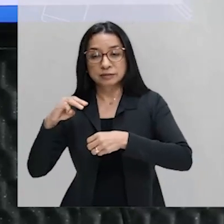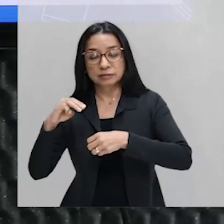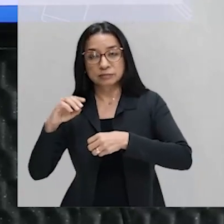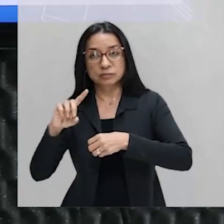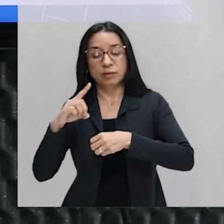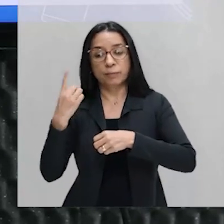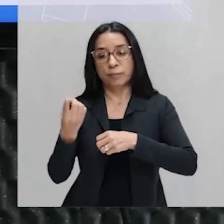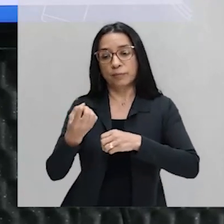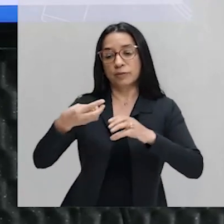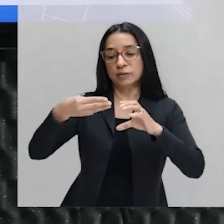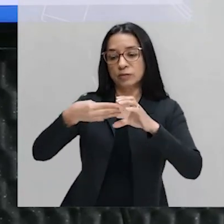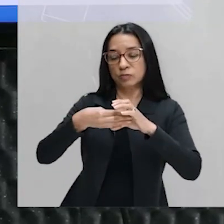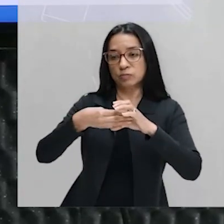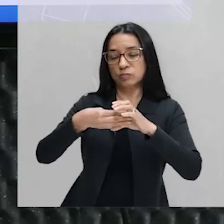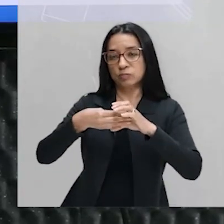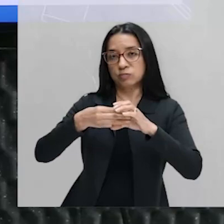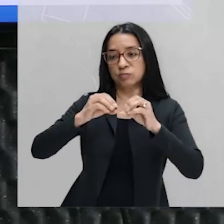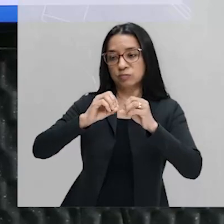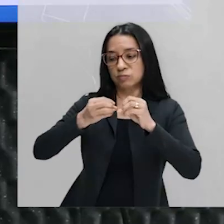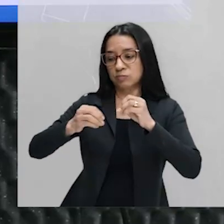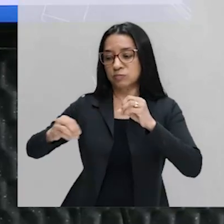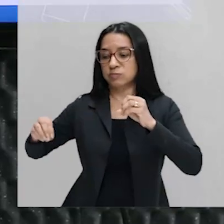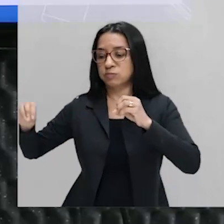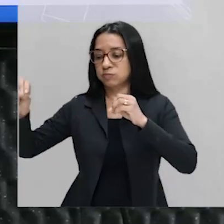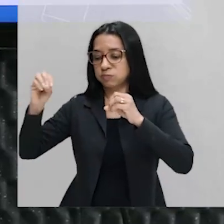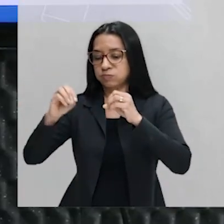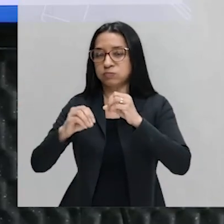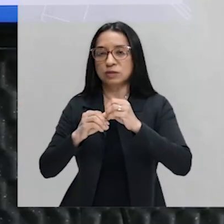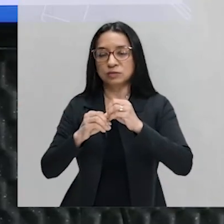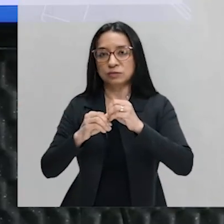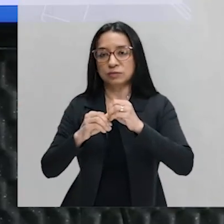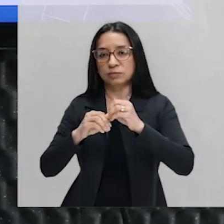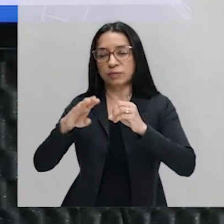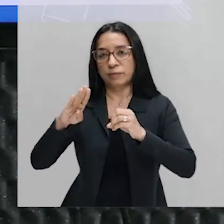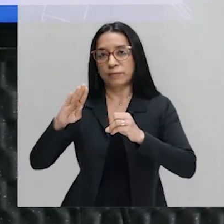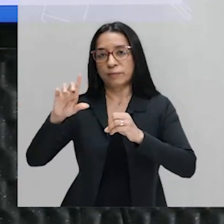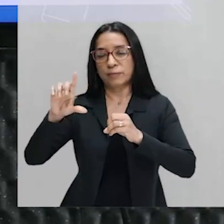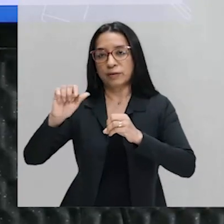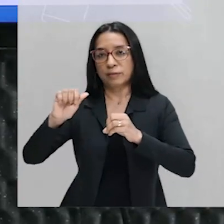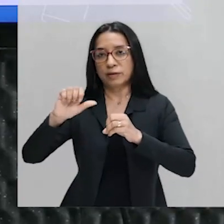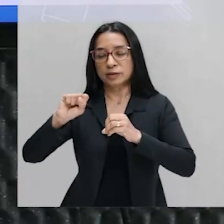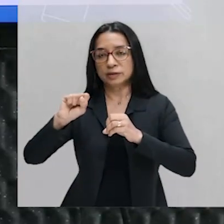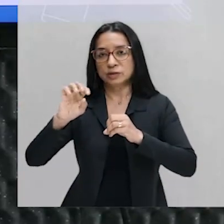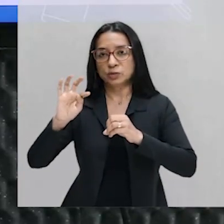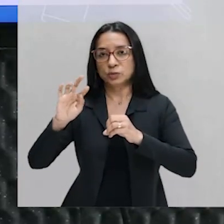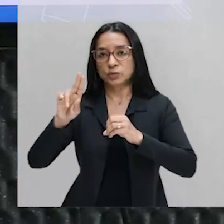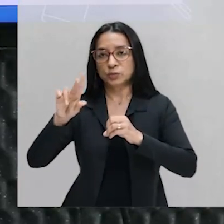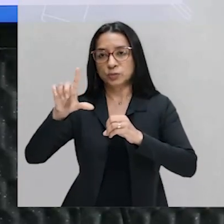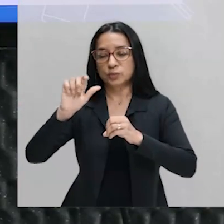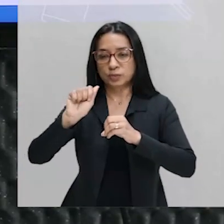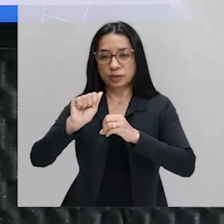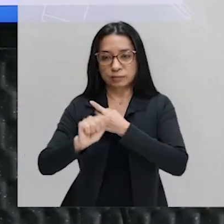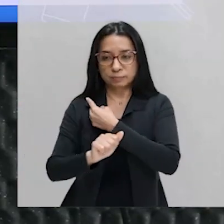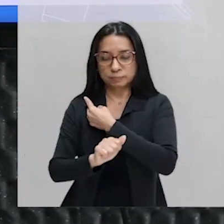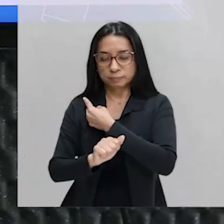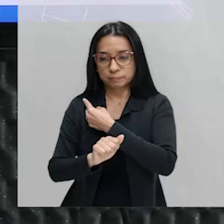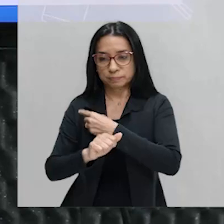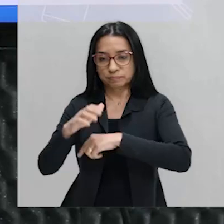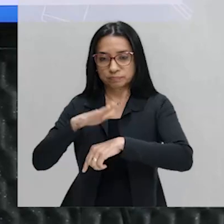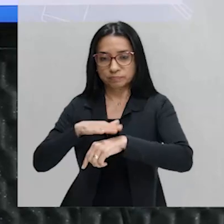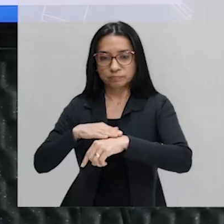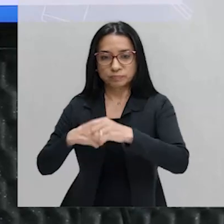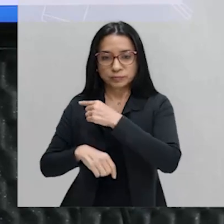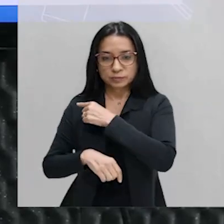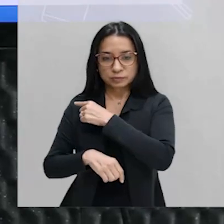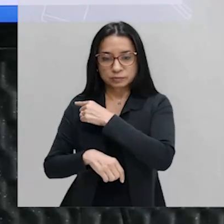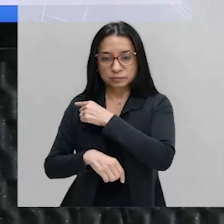Nesse caso, nas aves e nos répteis, a blástula ela é chamada de blastodisco. Por